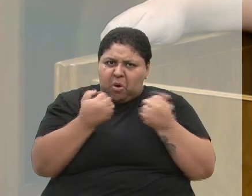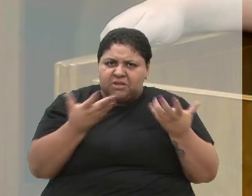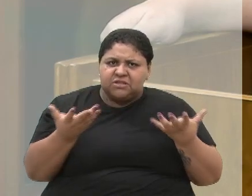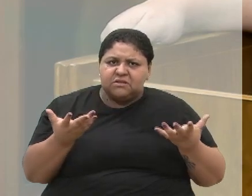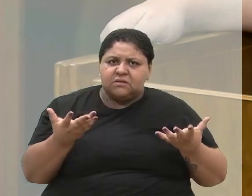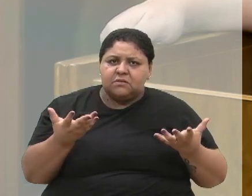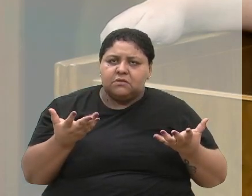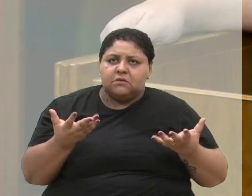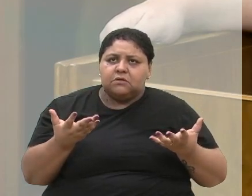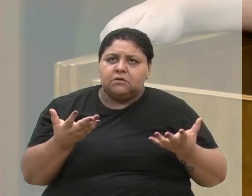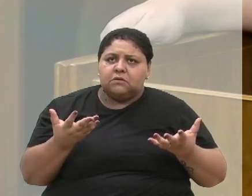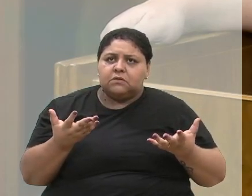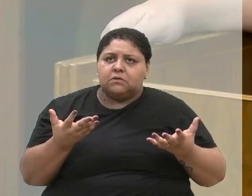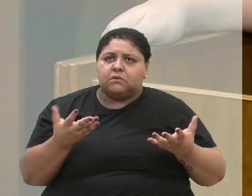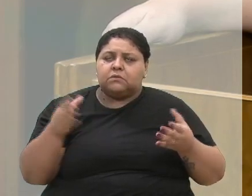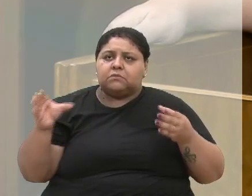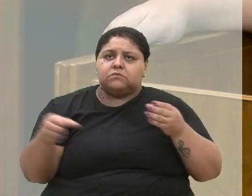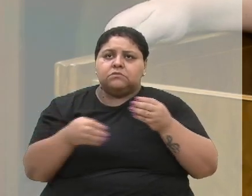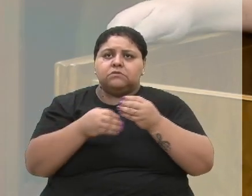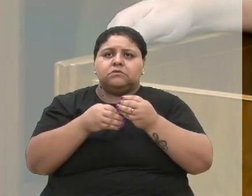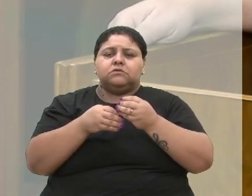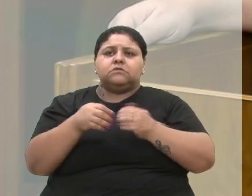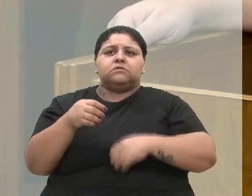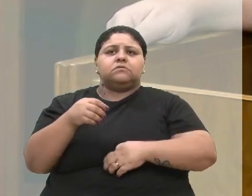Né? Mas não dá para entender sua parte, vereador Lucas.